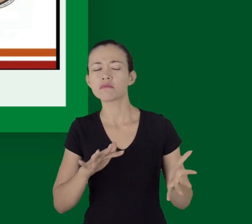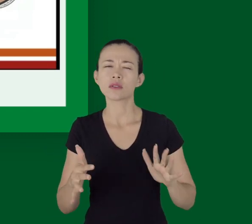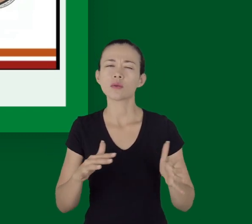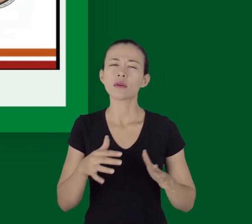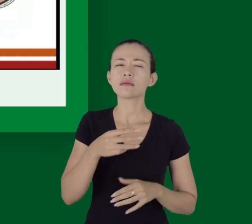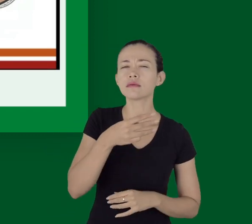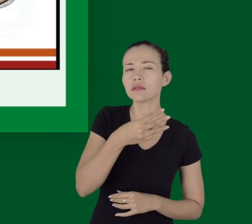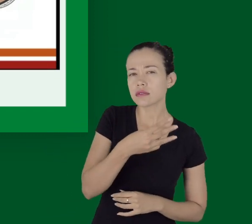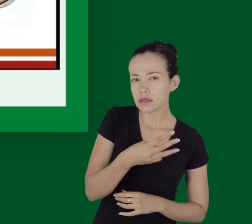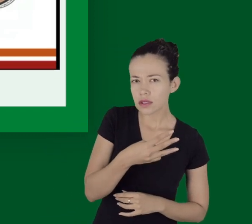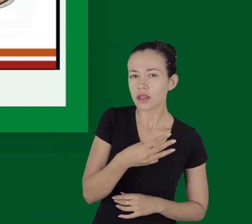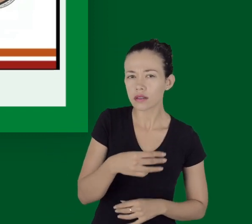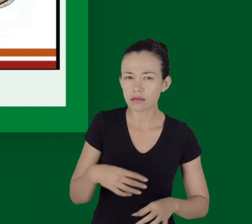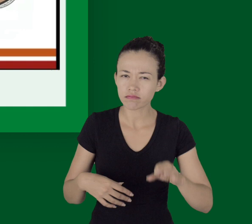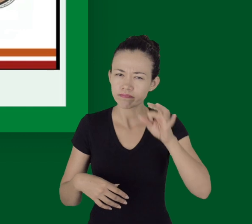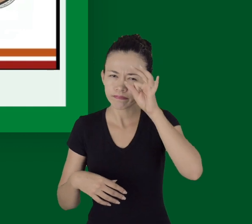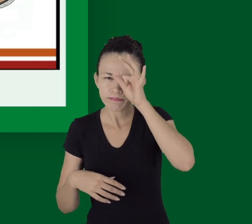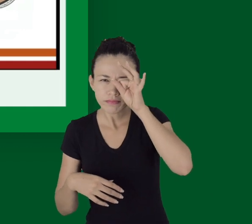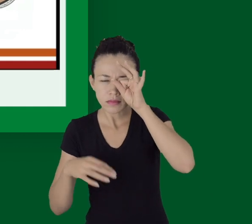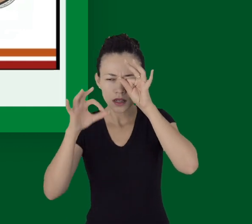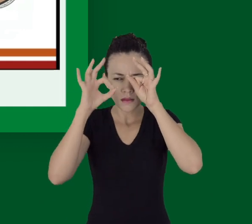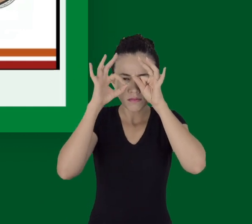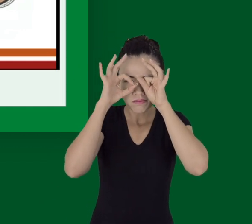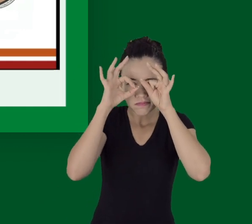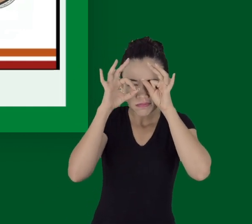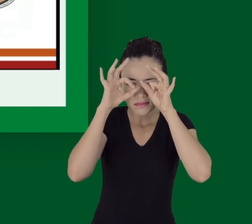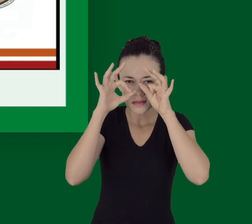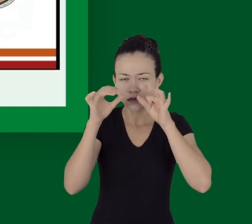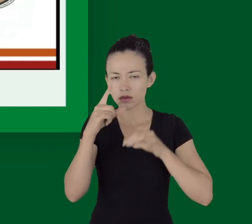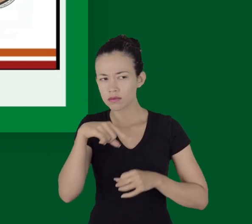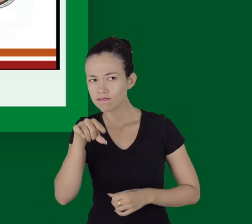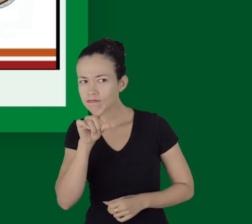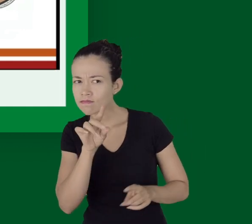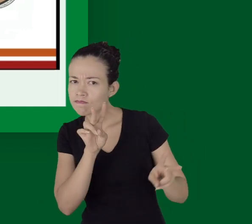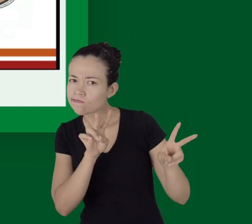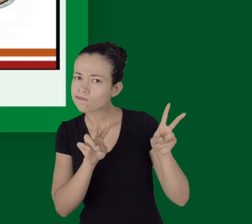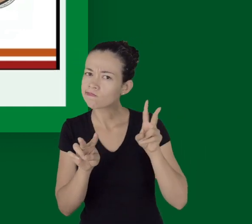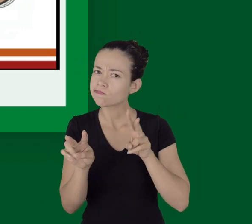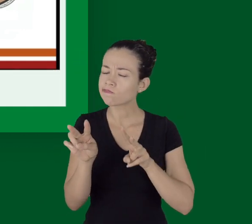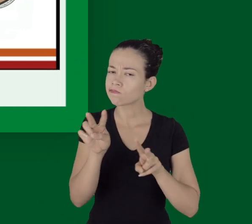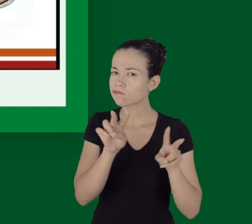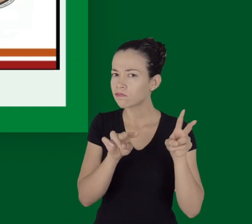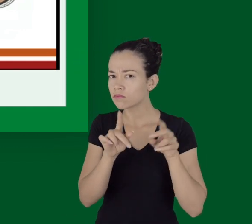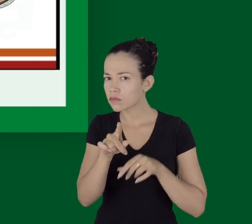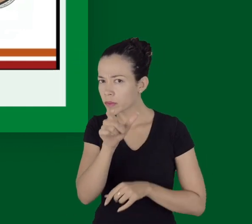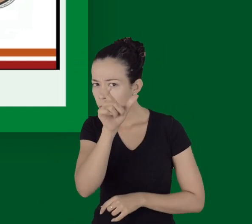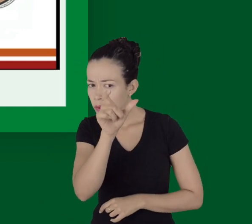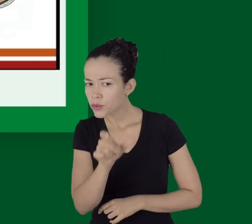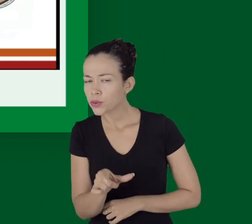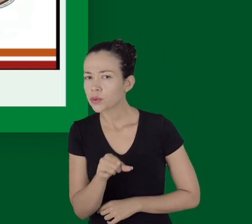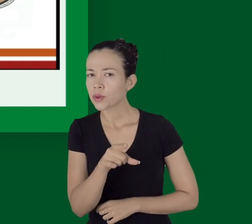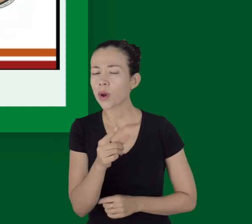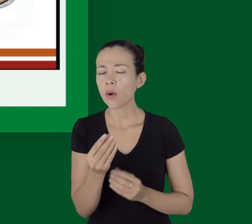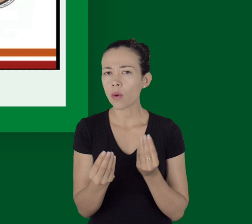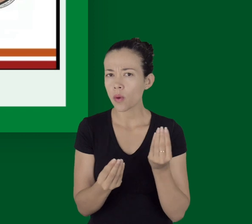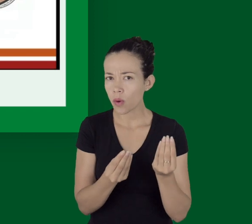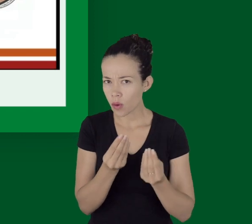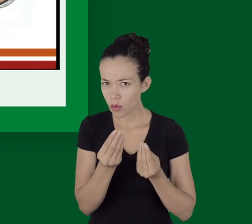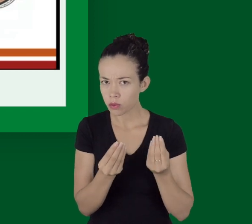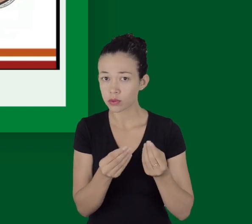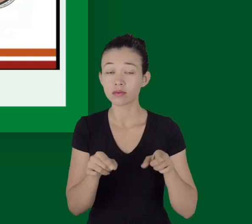pontiforme, abaixo de 5 milímetros, normalmente entre 3 milímetros, você já tem a contralateral. Então, o paciente